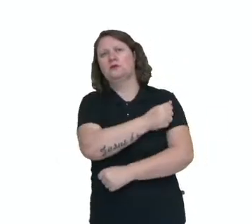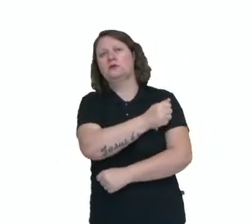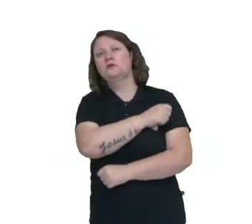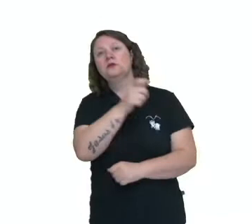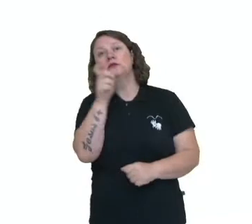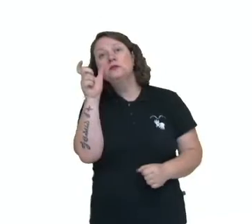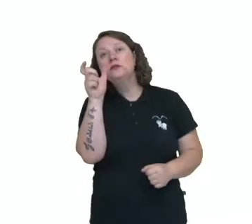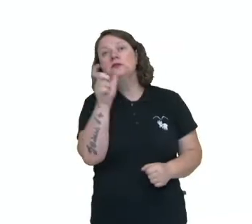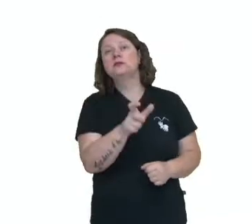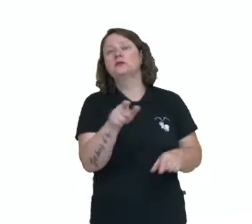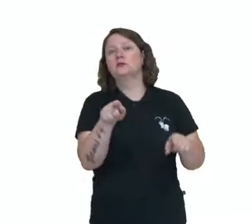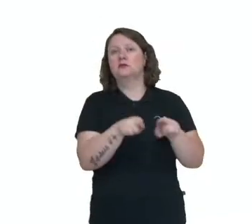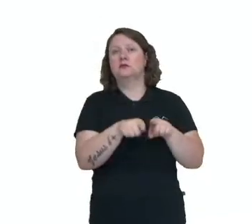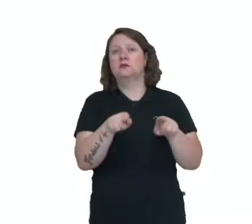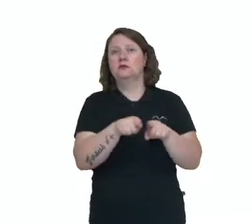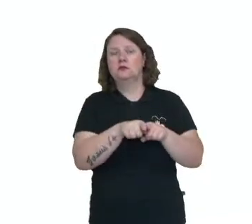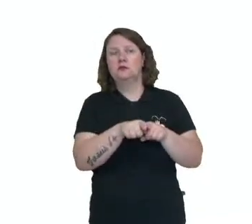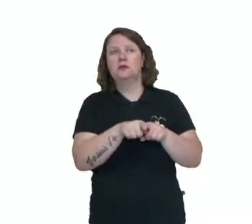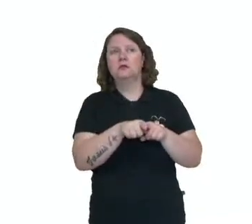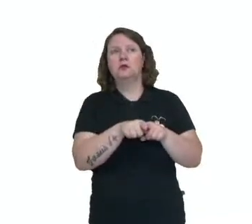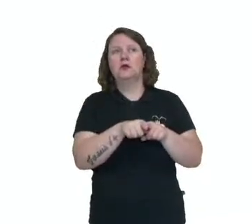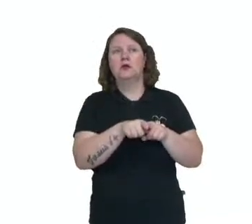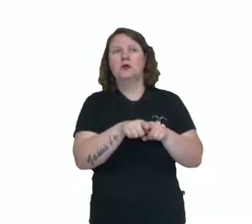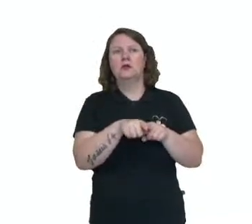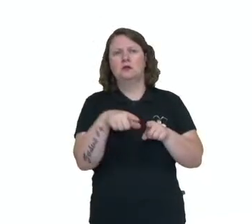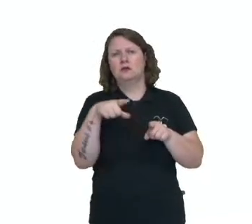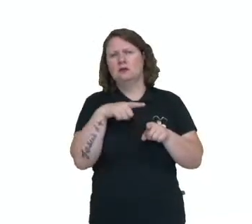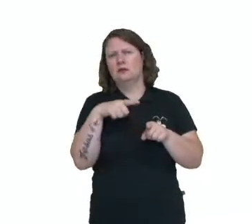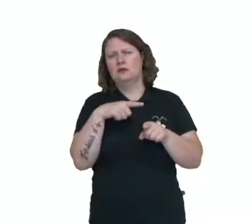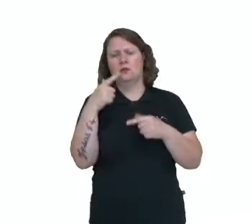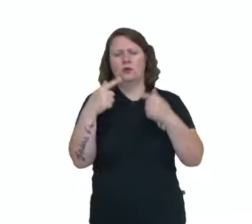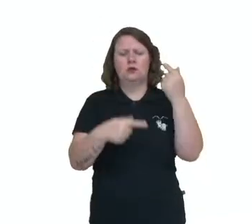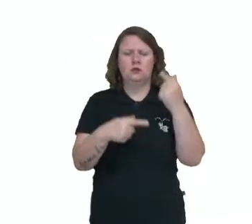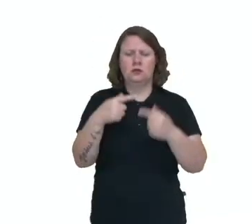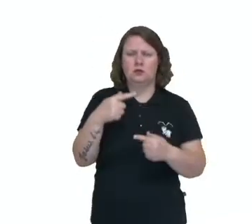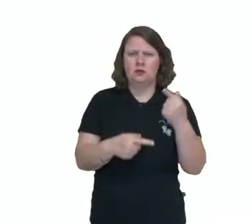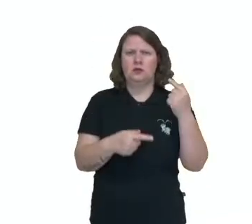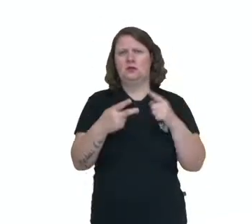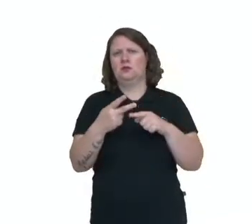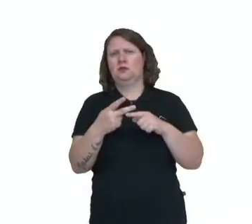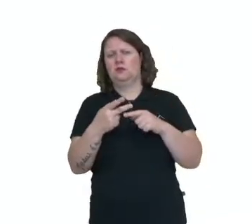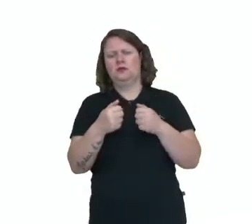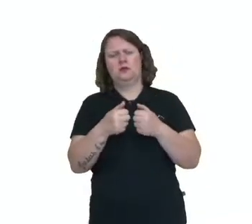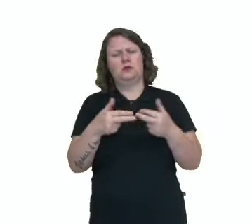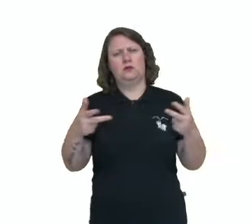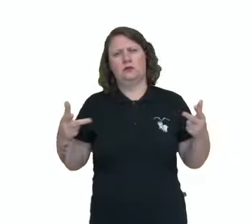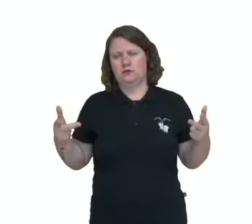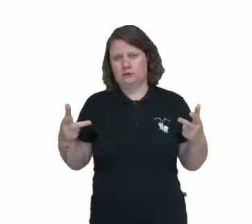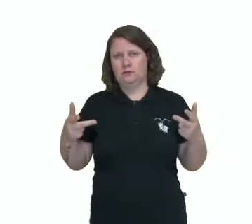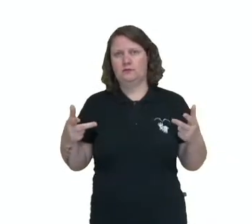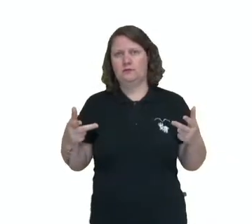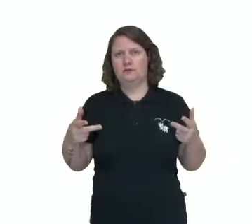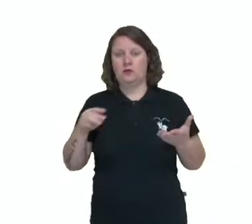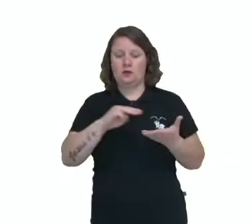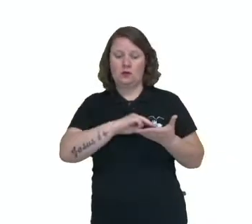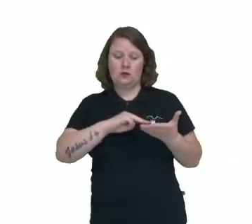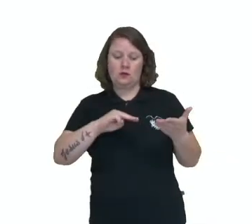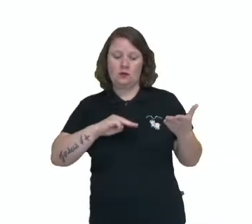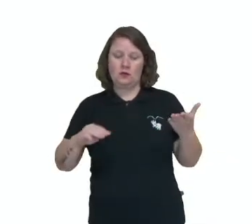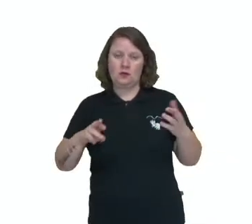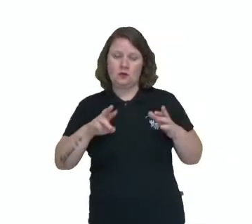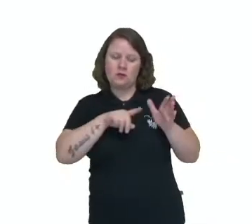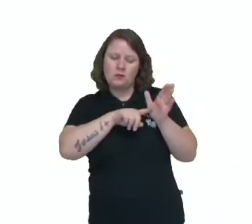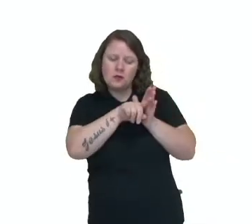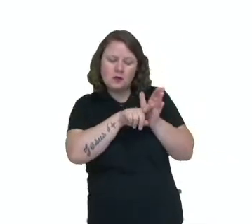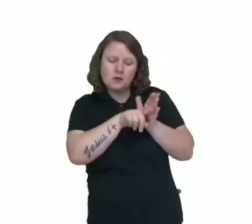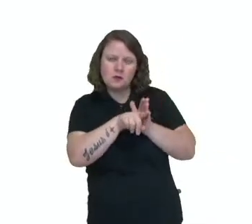por notícias de entretenimento e política, conta Zilioli à BBC Brasil. O método de checagem é o